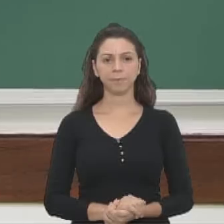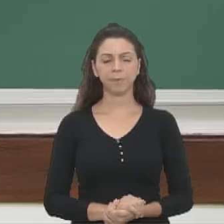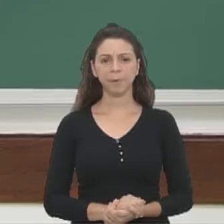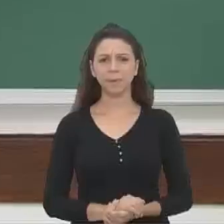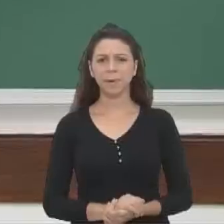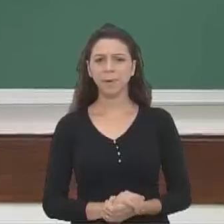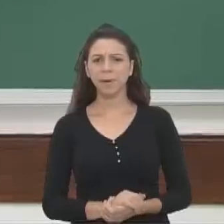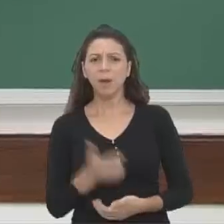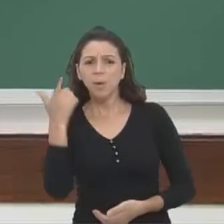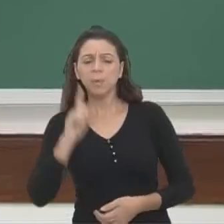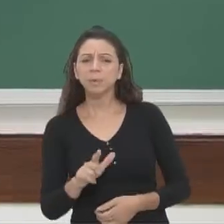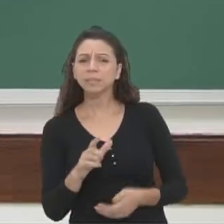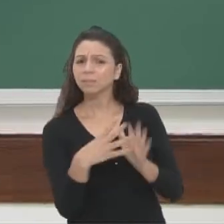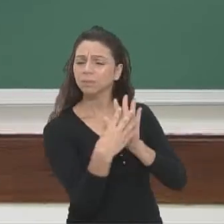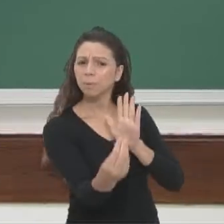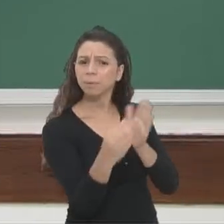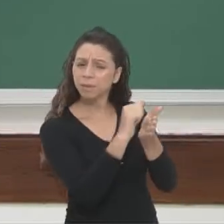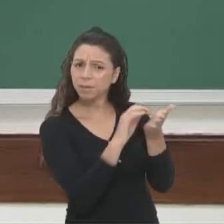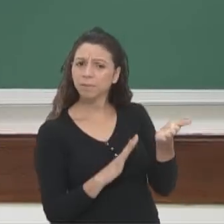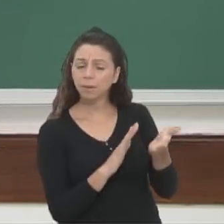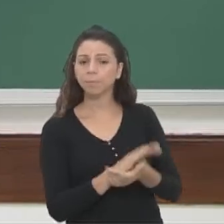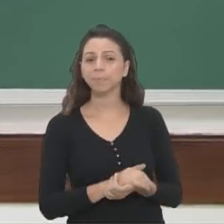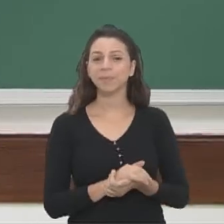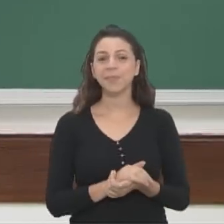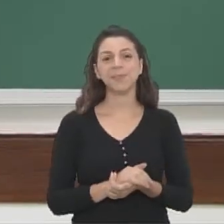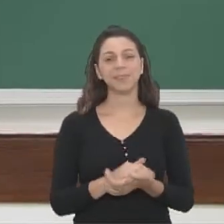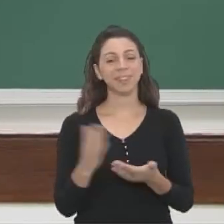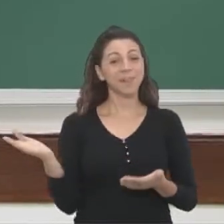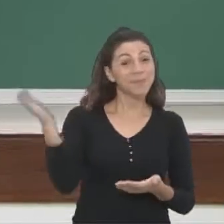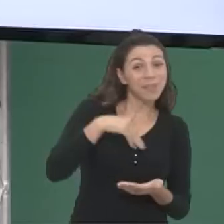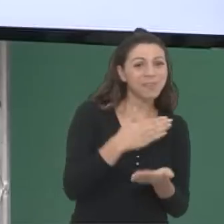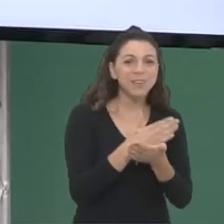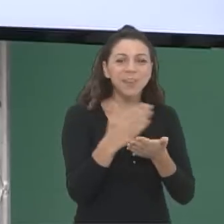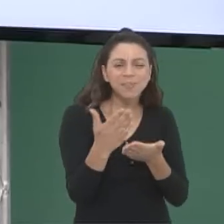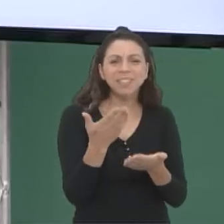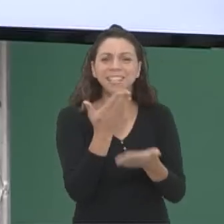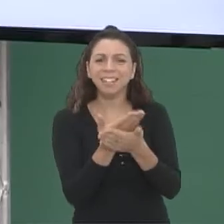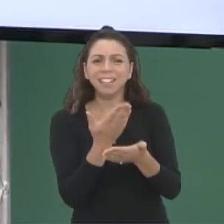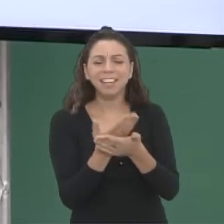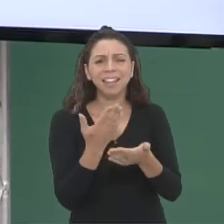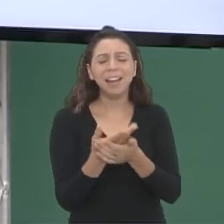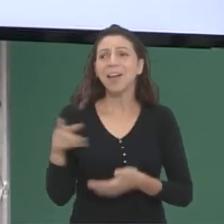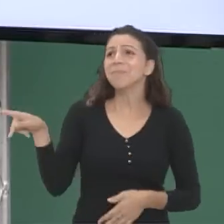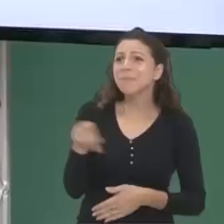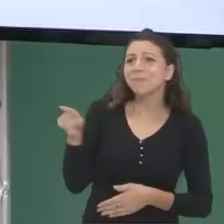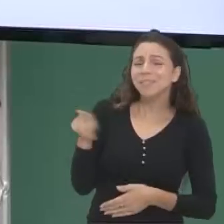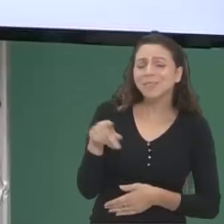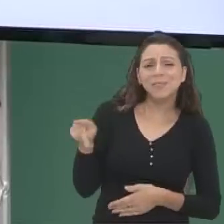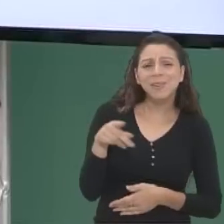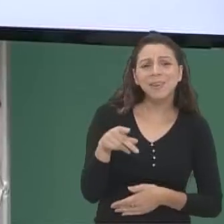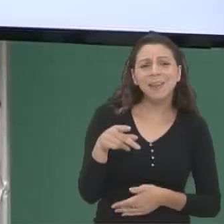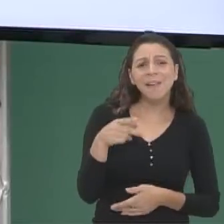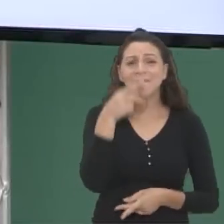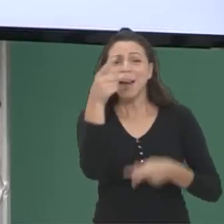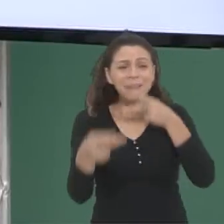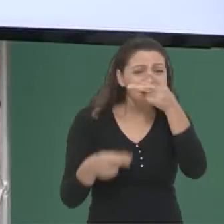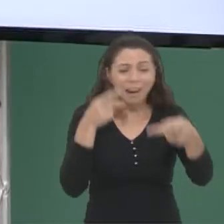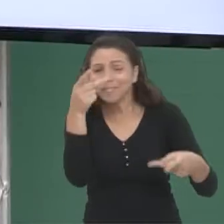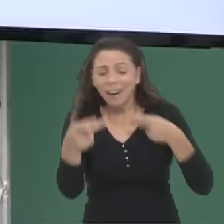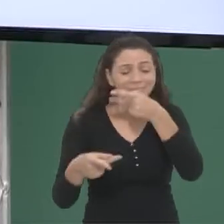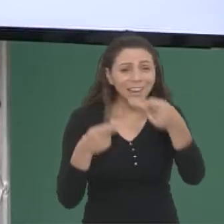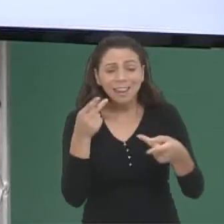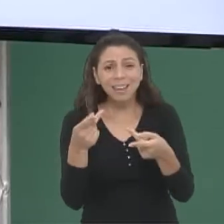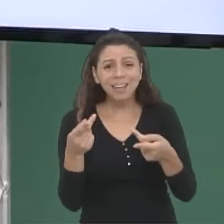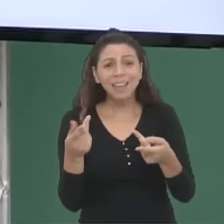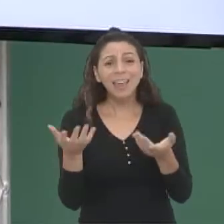Deu tempo de copiar o exercício? Então vamos começar a aula de hoje. Ah, Fabiano, você fala, você faz o exercício, mas eu quero aprender coisa nova. Eu já